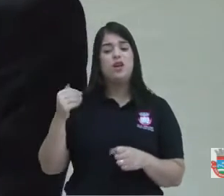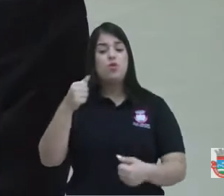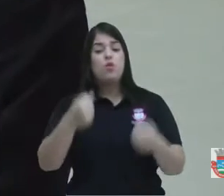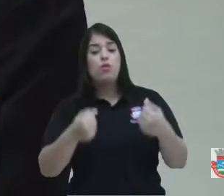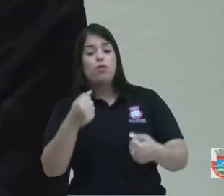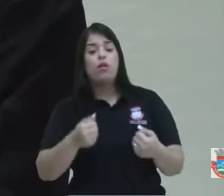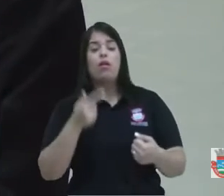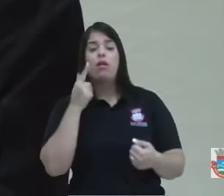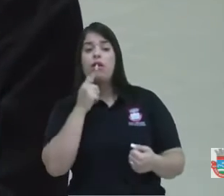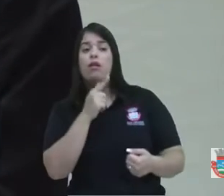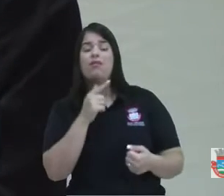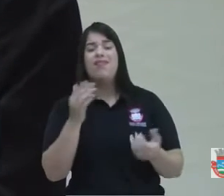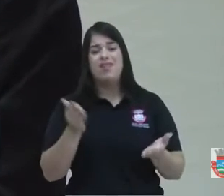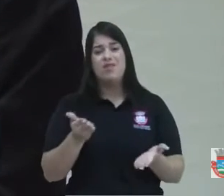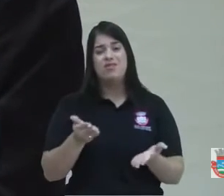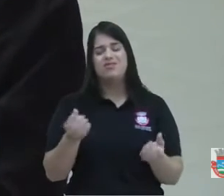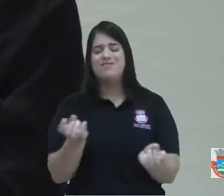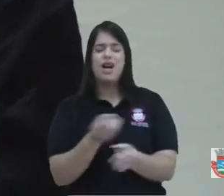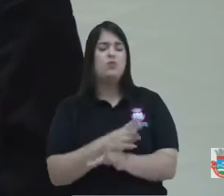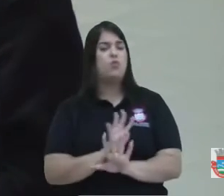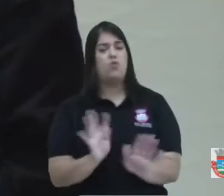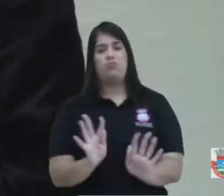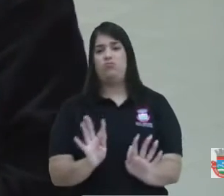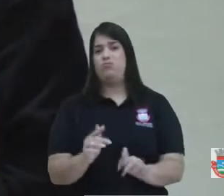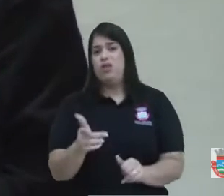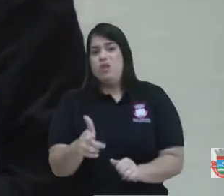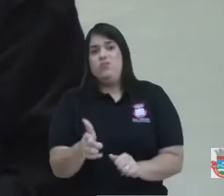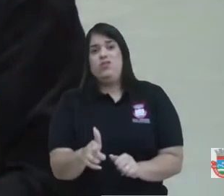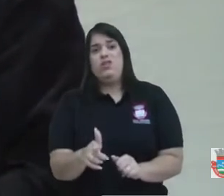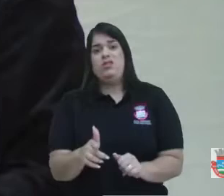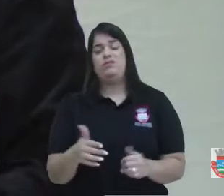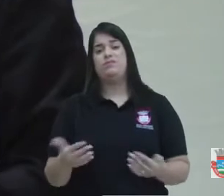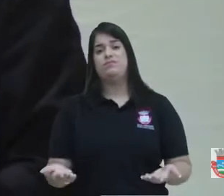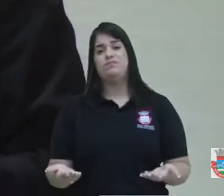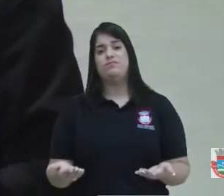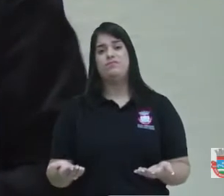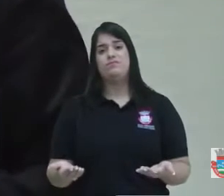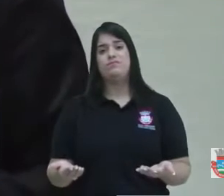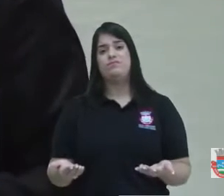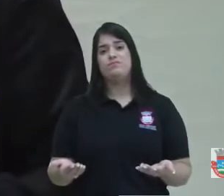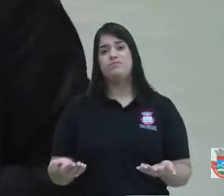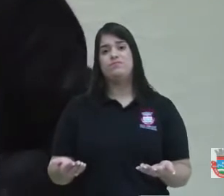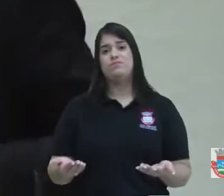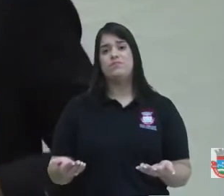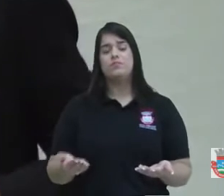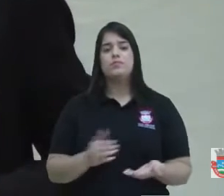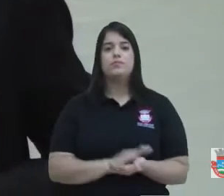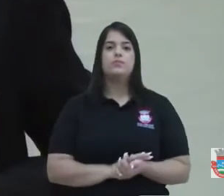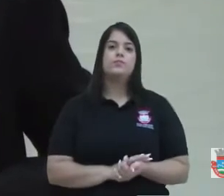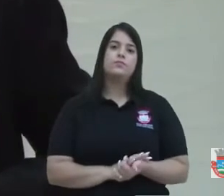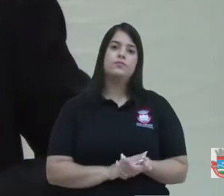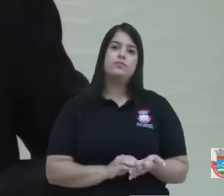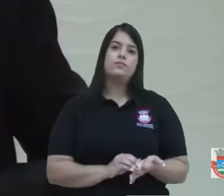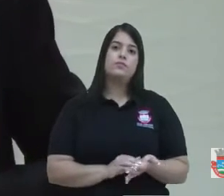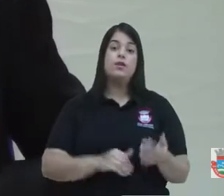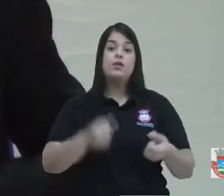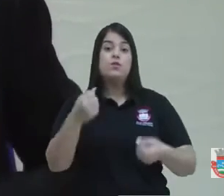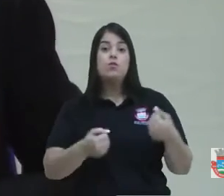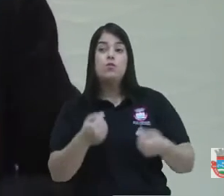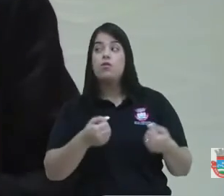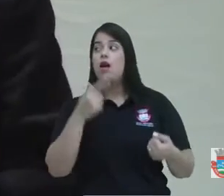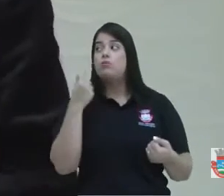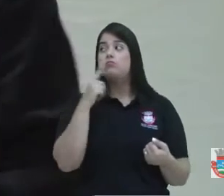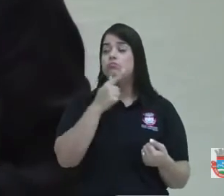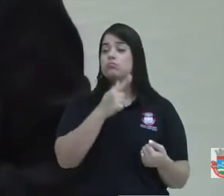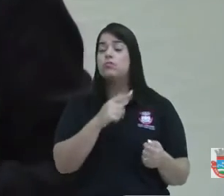e hoje não tem mais, né? Há vários anos aí já não tinha mais esse atendimento do carro odontológico